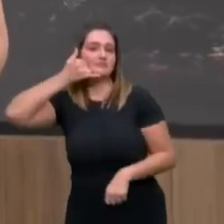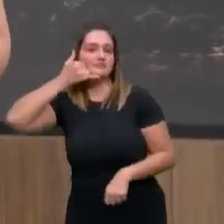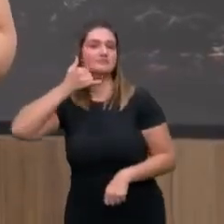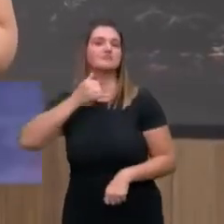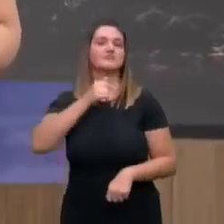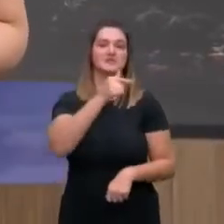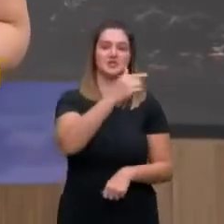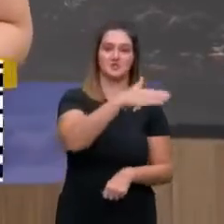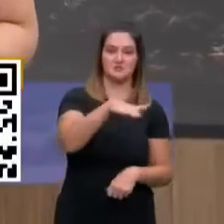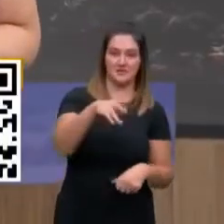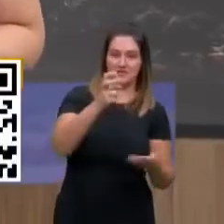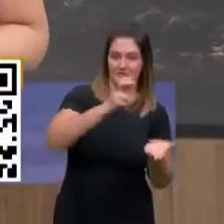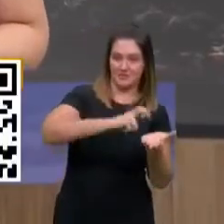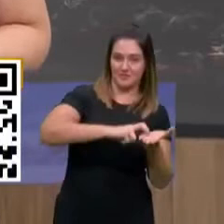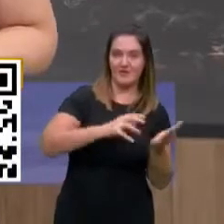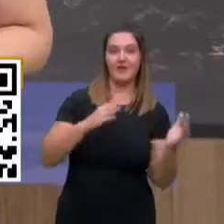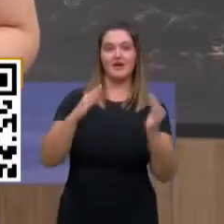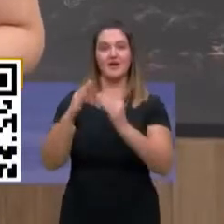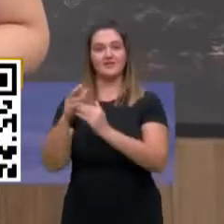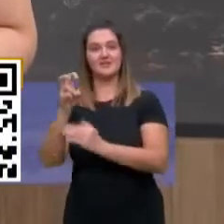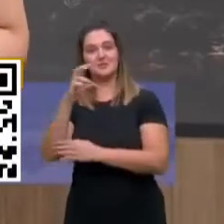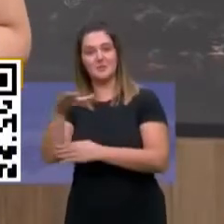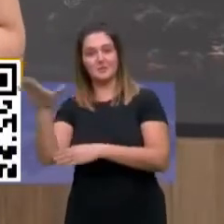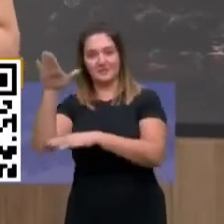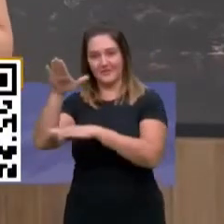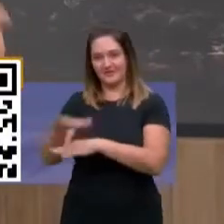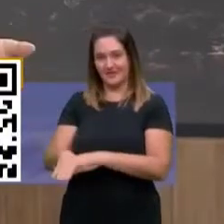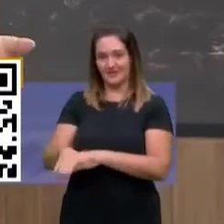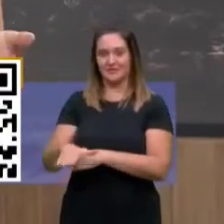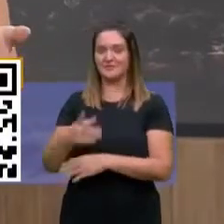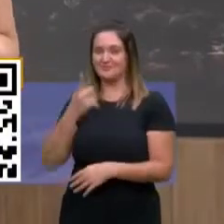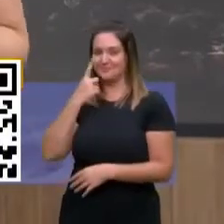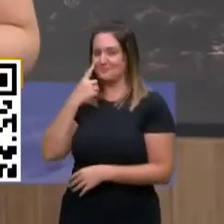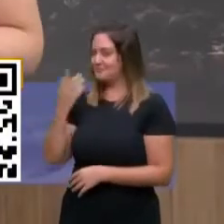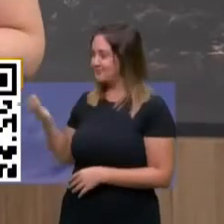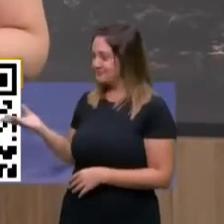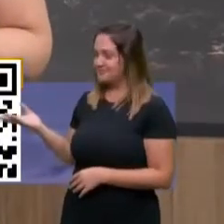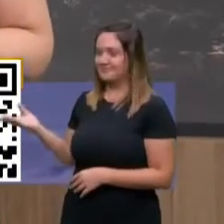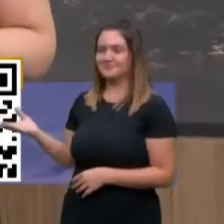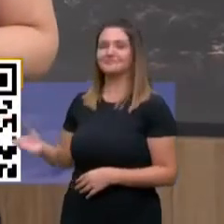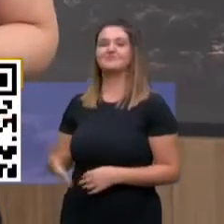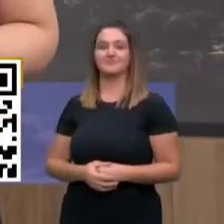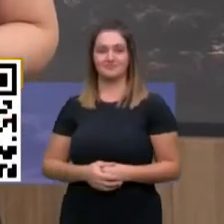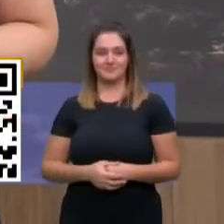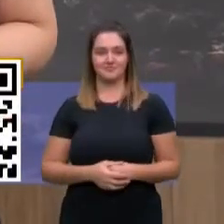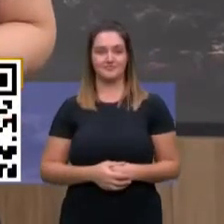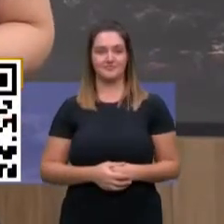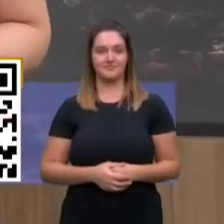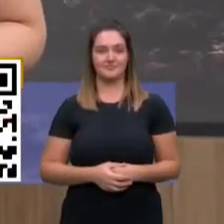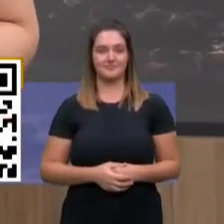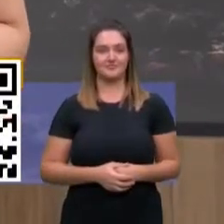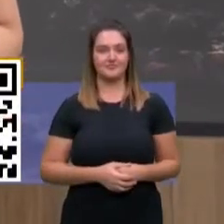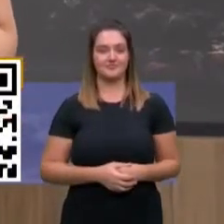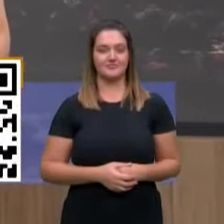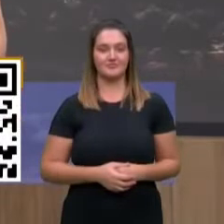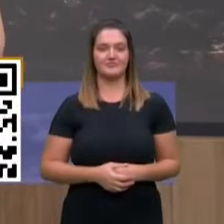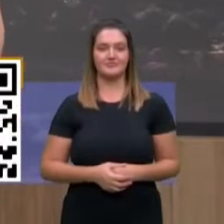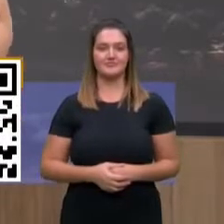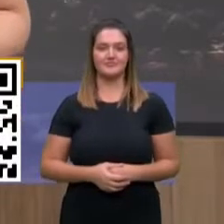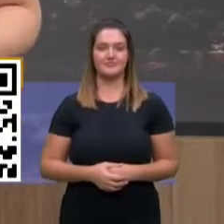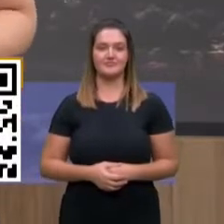você agora, 0 operadora 12 21 27 31 21. Anotou? Eu repito para você,